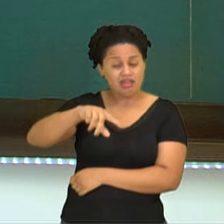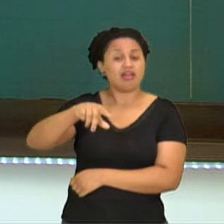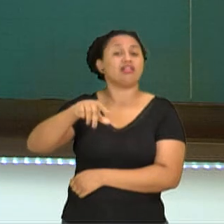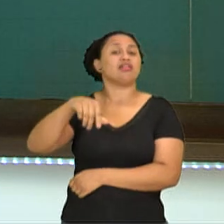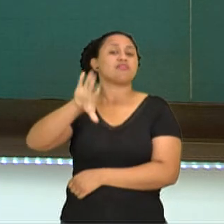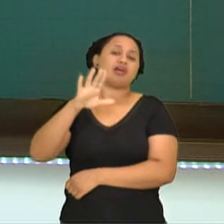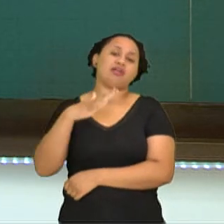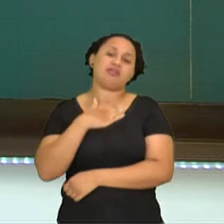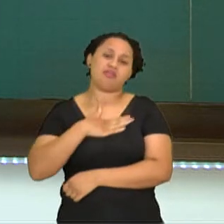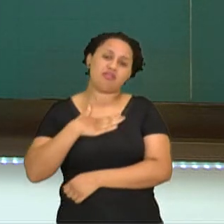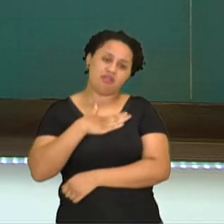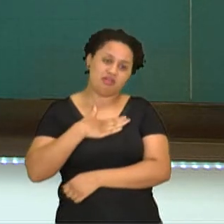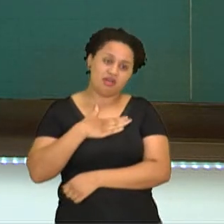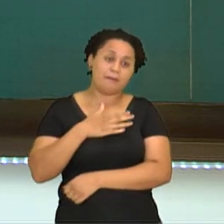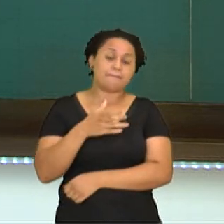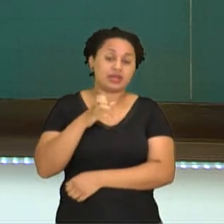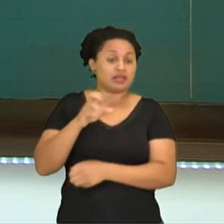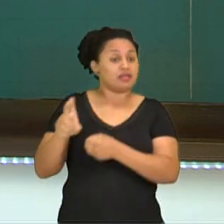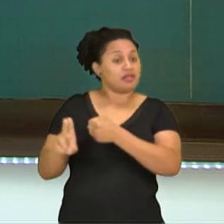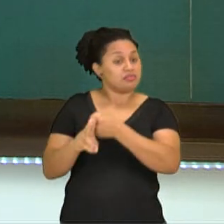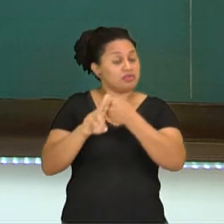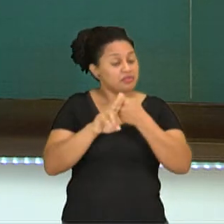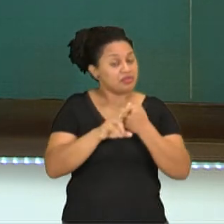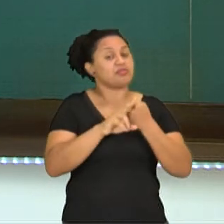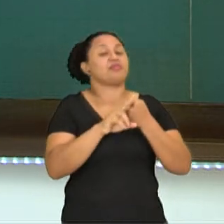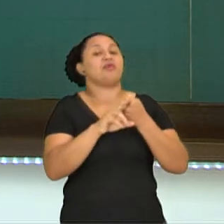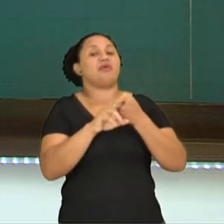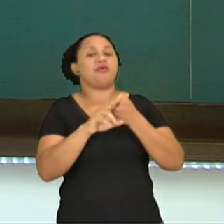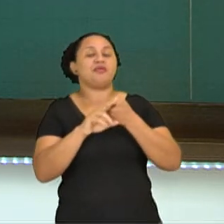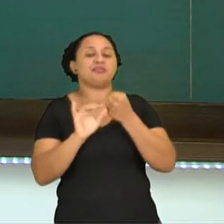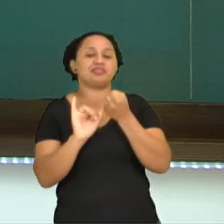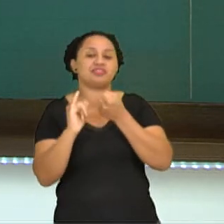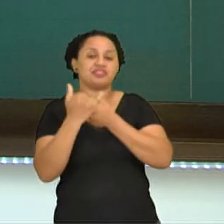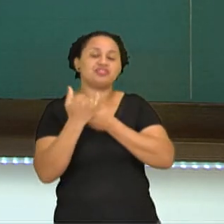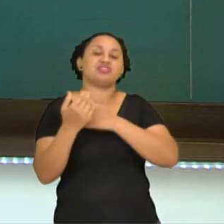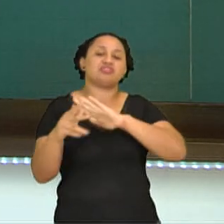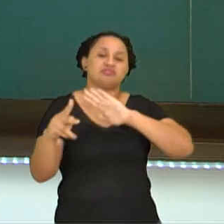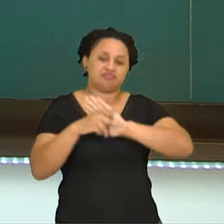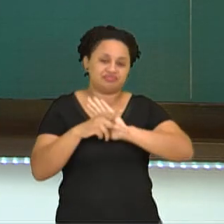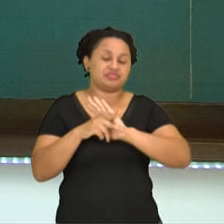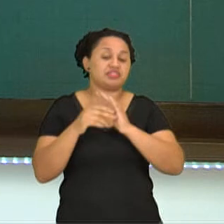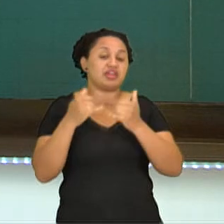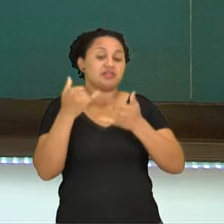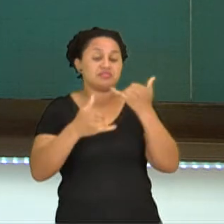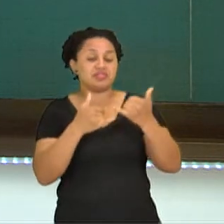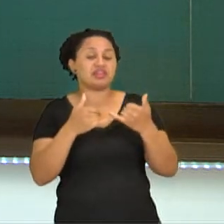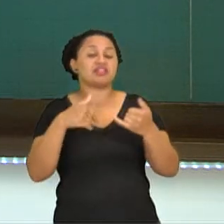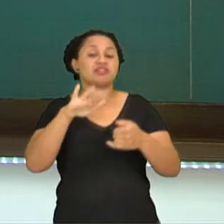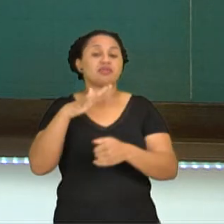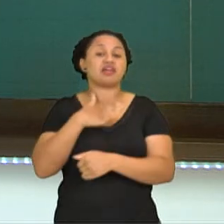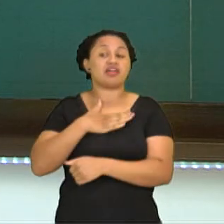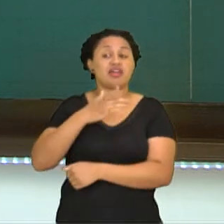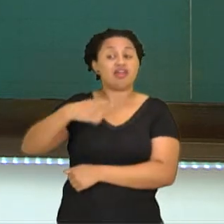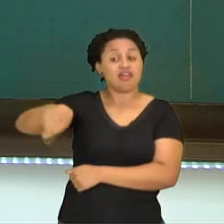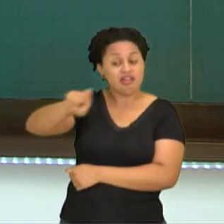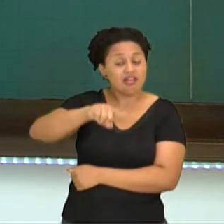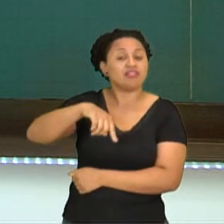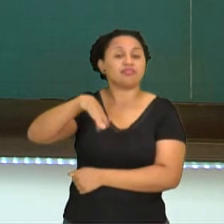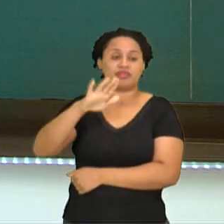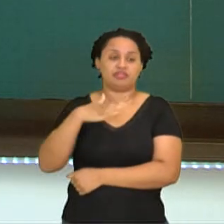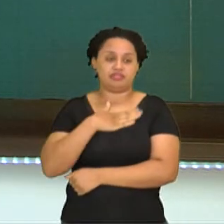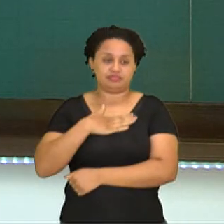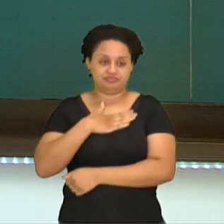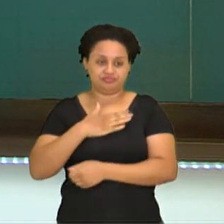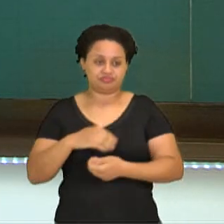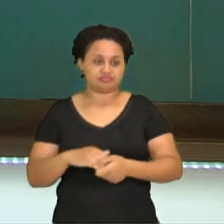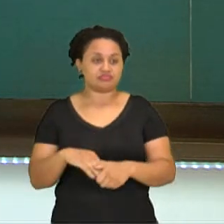Olha lá, pronome possessivo adjetivo, a brincadeira favorita deles. Vamos